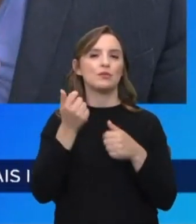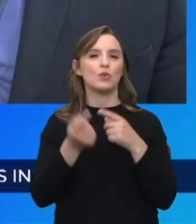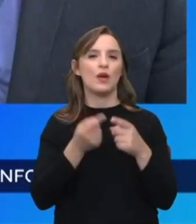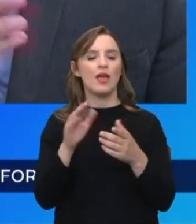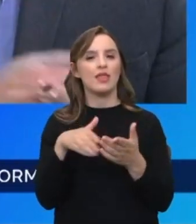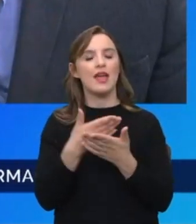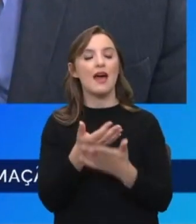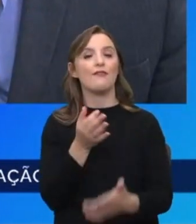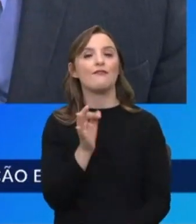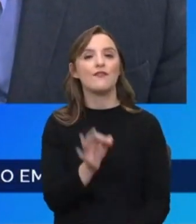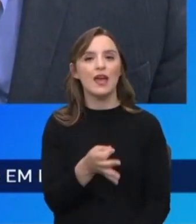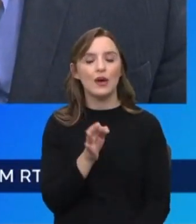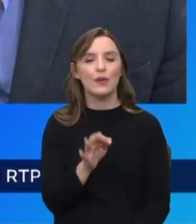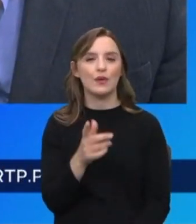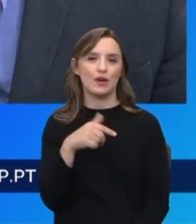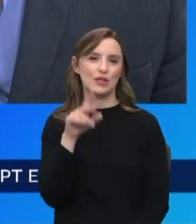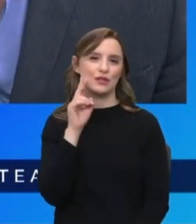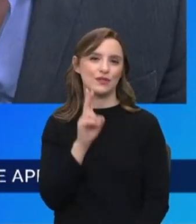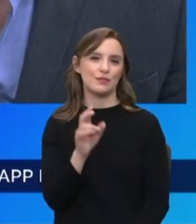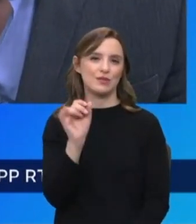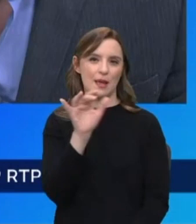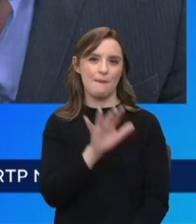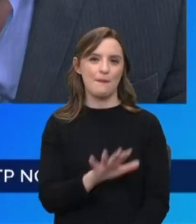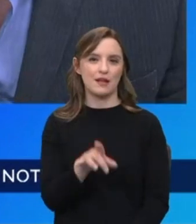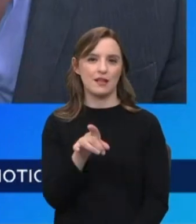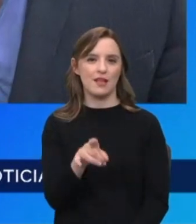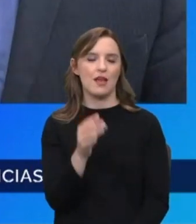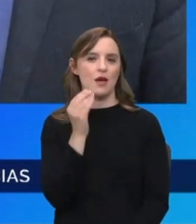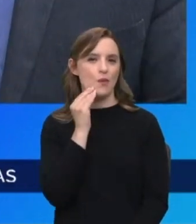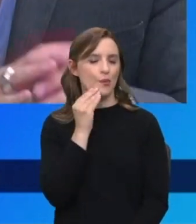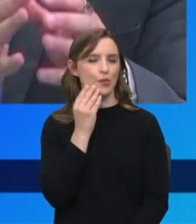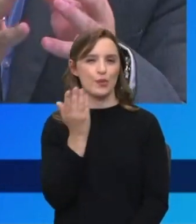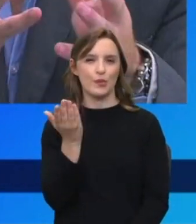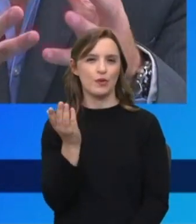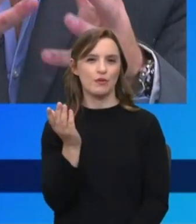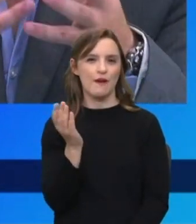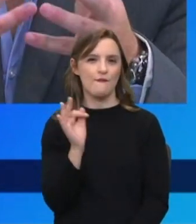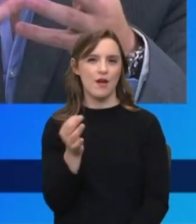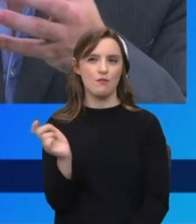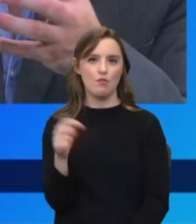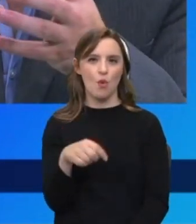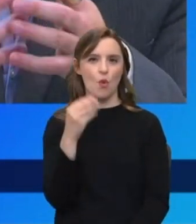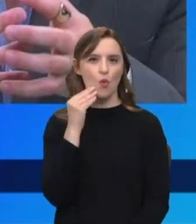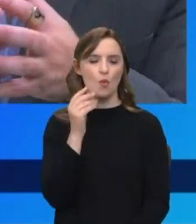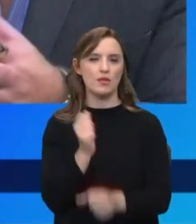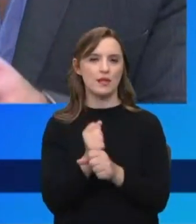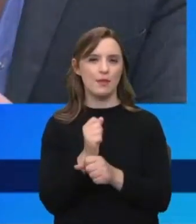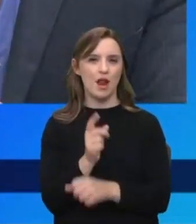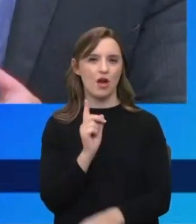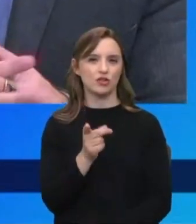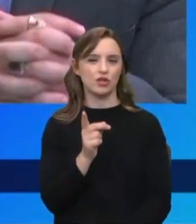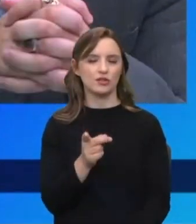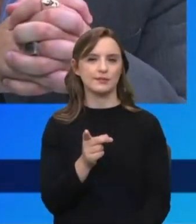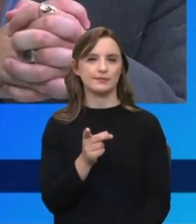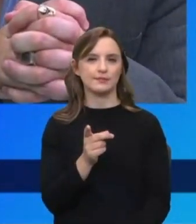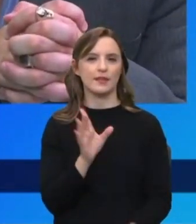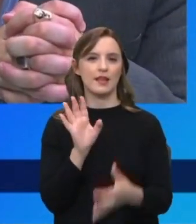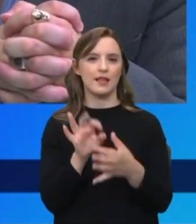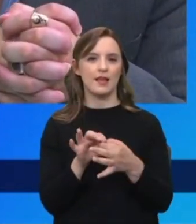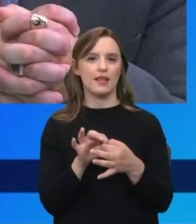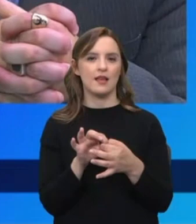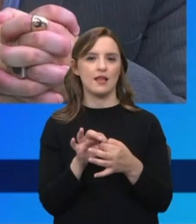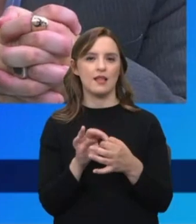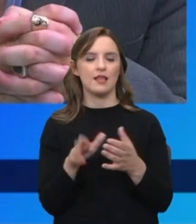ferro, naquilo que nós estamos a ver nestas imagens. De onde é que pode ter sido aparecido esse ferro e qual o papel do ferro no aparecimento